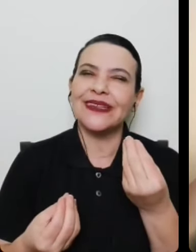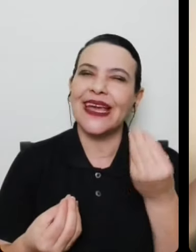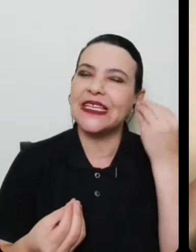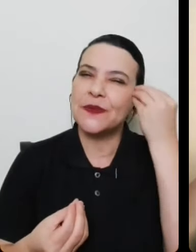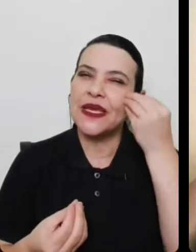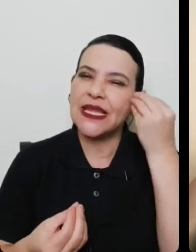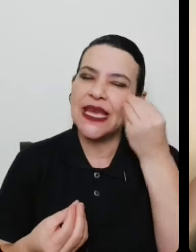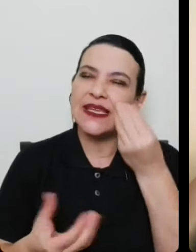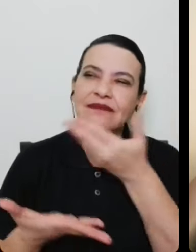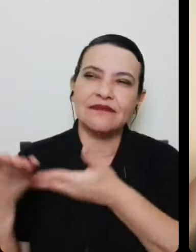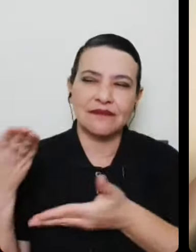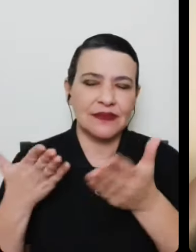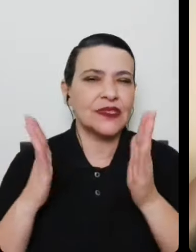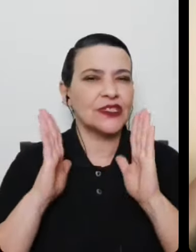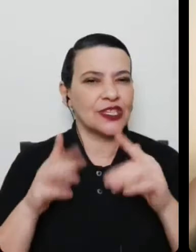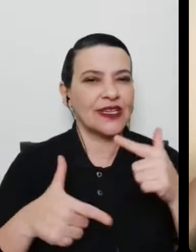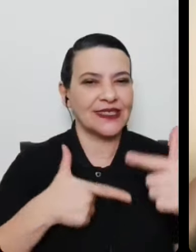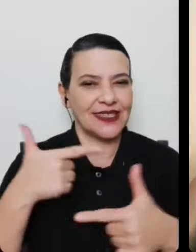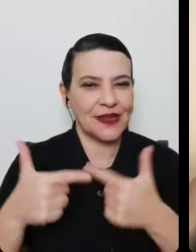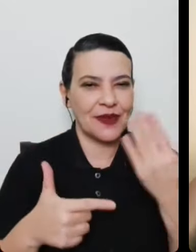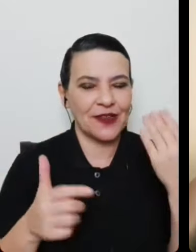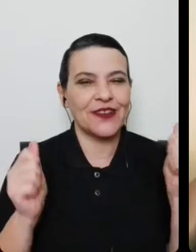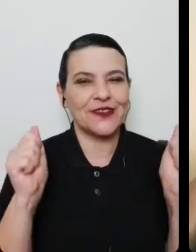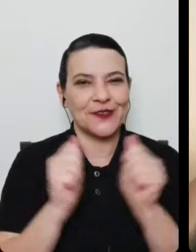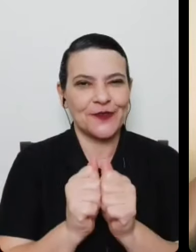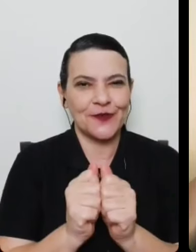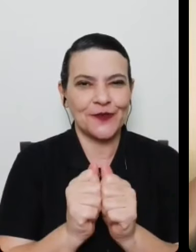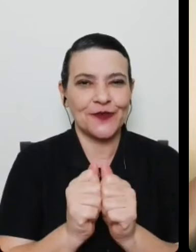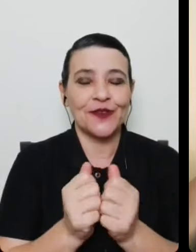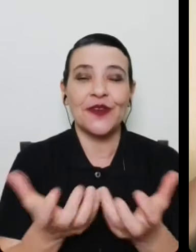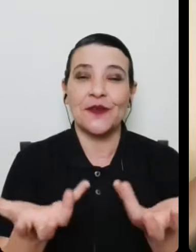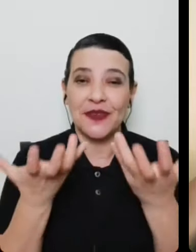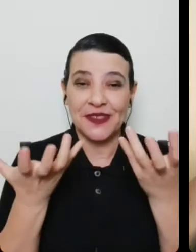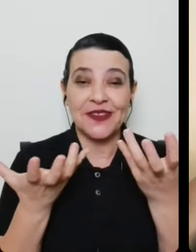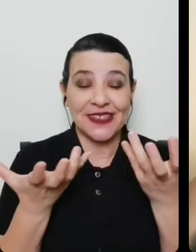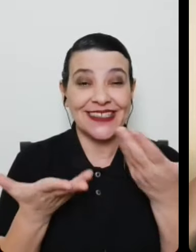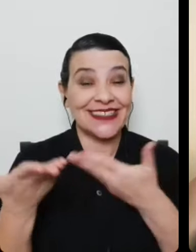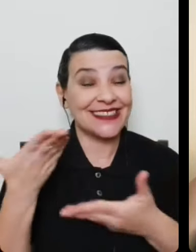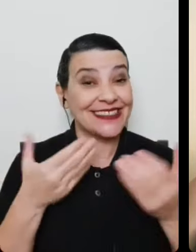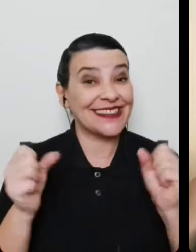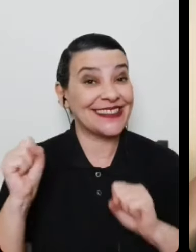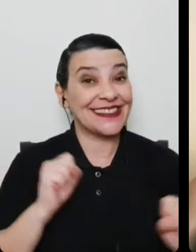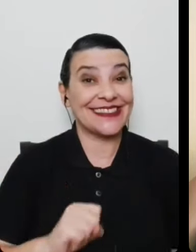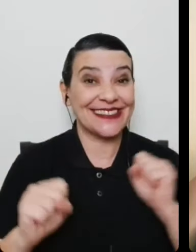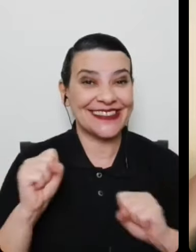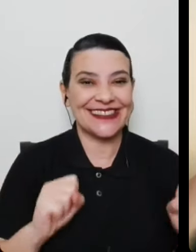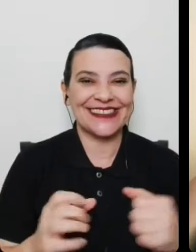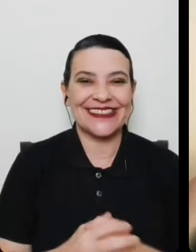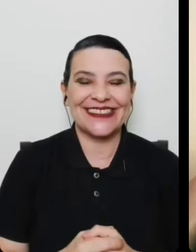você já fez um trabalho com eles também, Então, mas queria te ouvir a da gente já expectativa, trabalhou né?